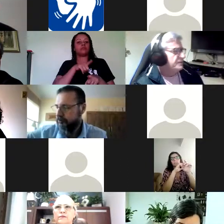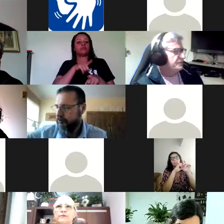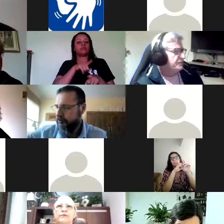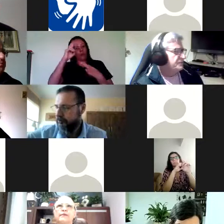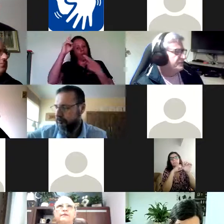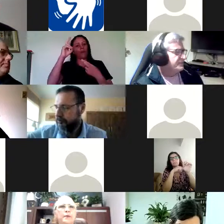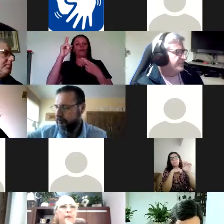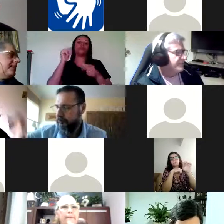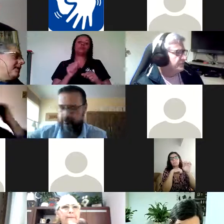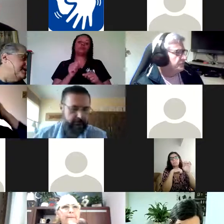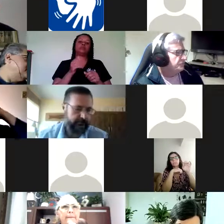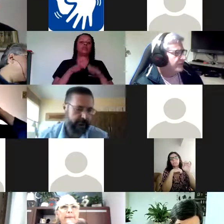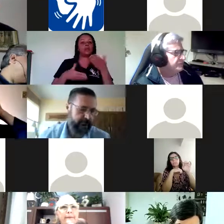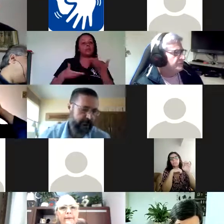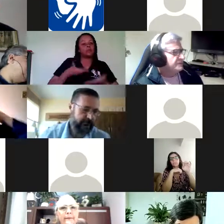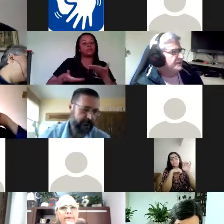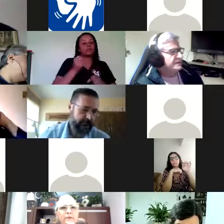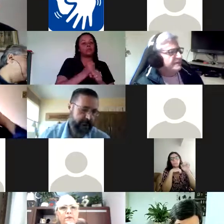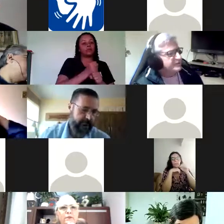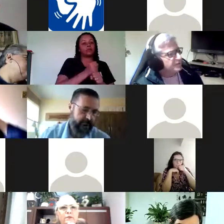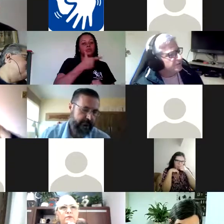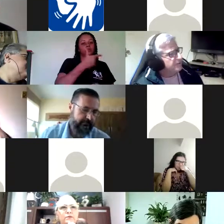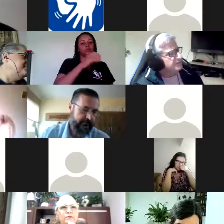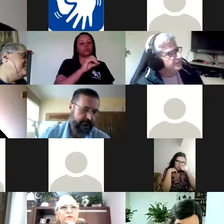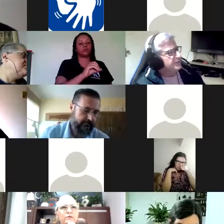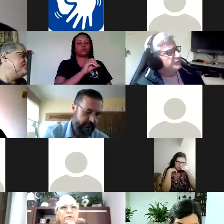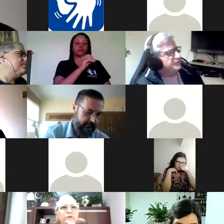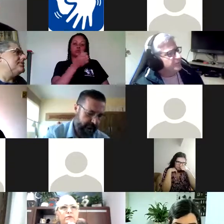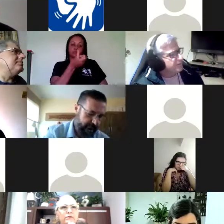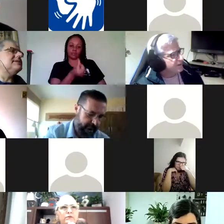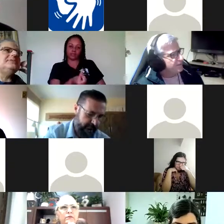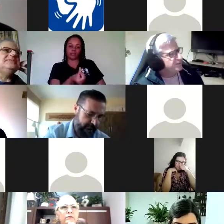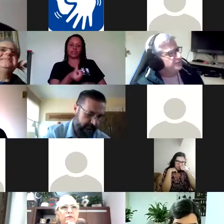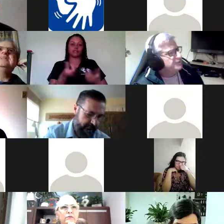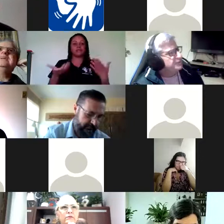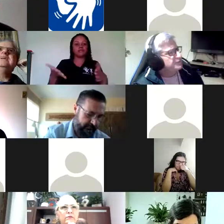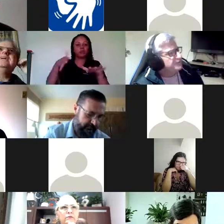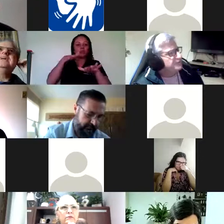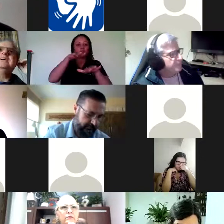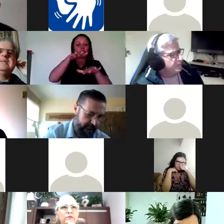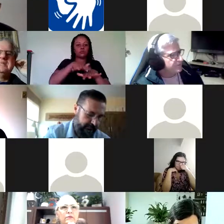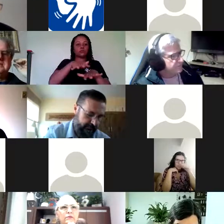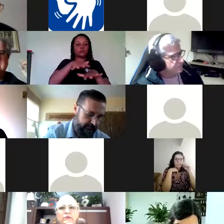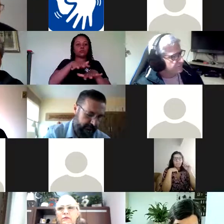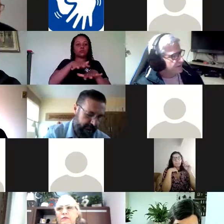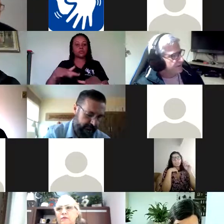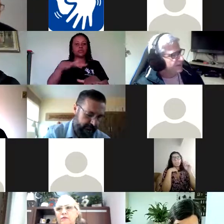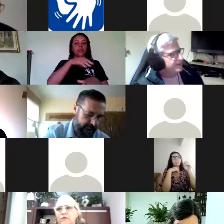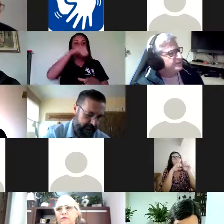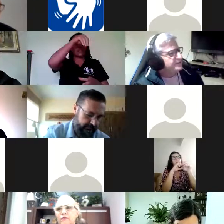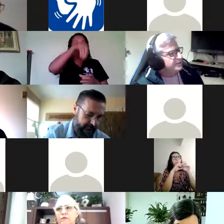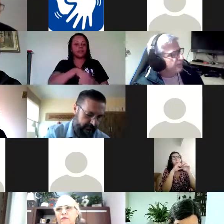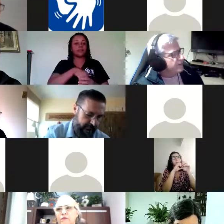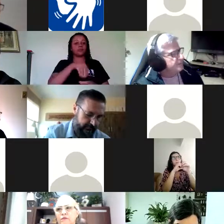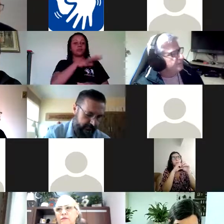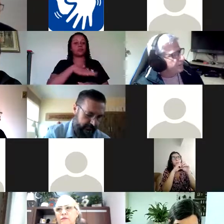no ano de 2006, do pacto da inclusão dos deficientes físicos dentro do setor farmacêutico, na